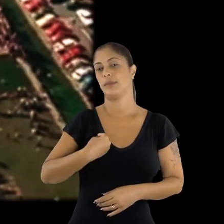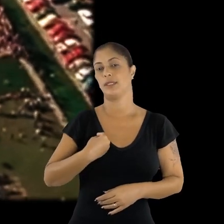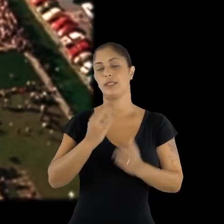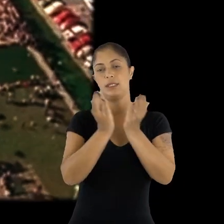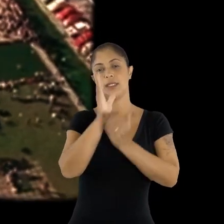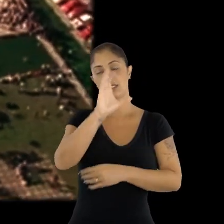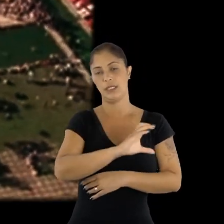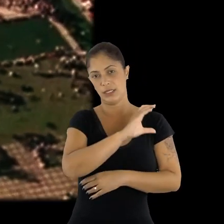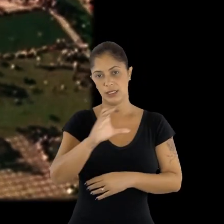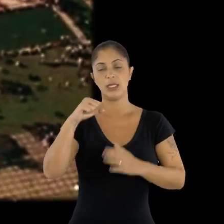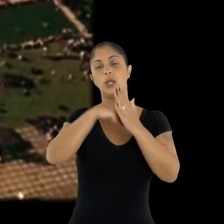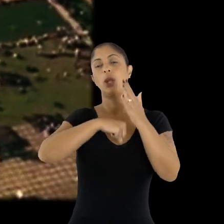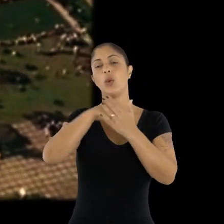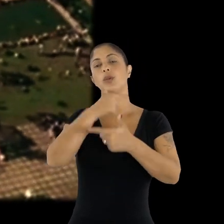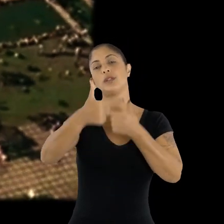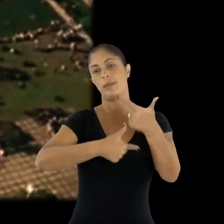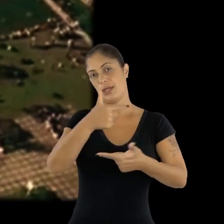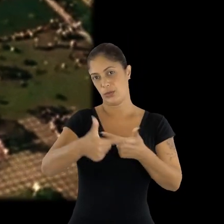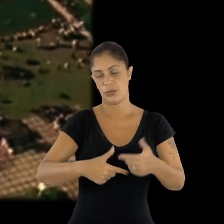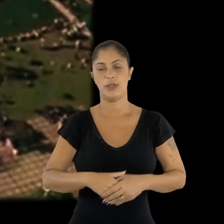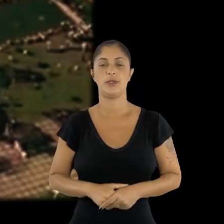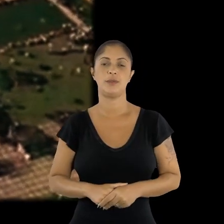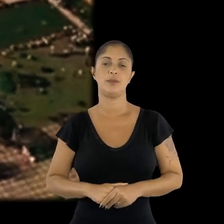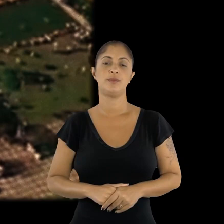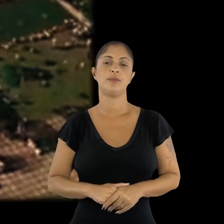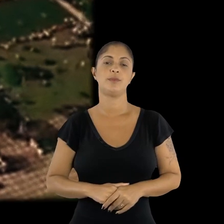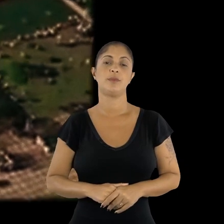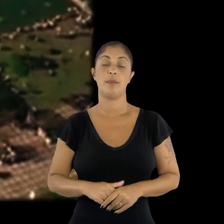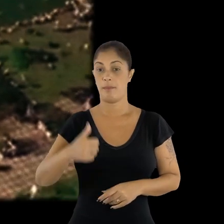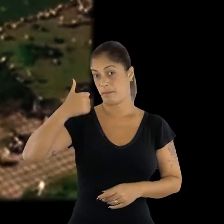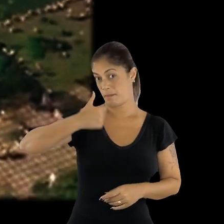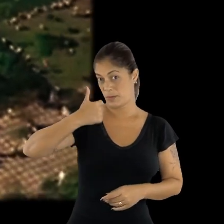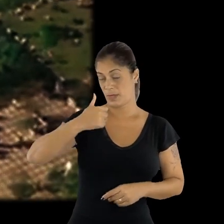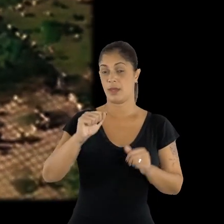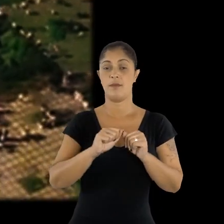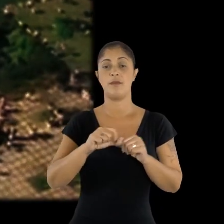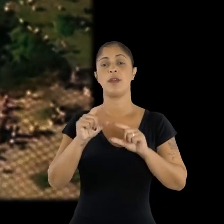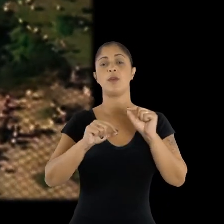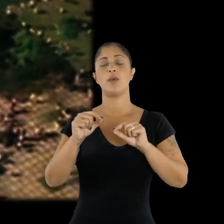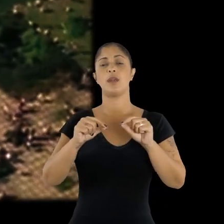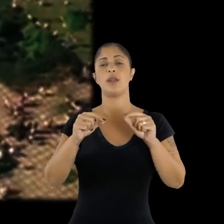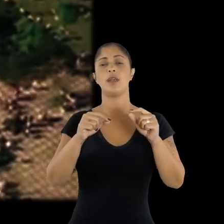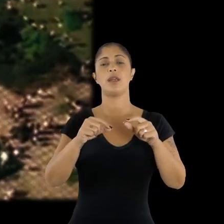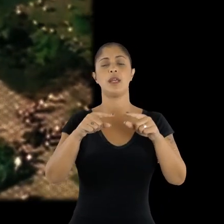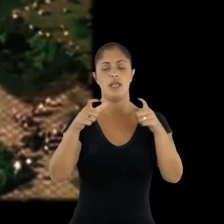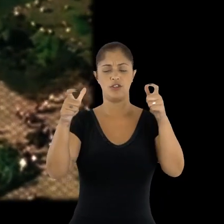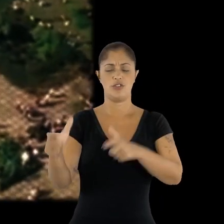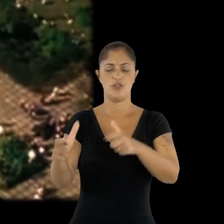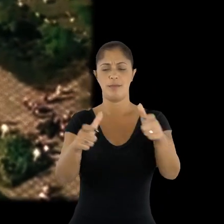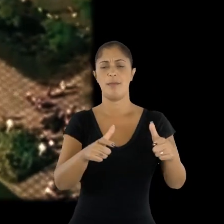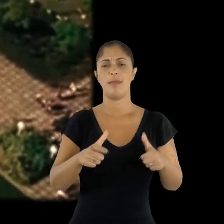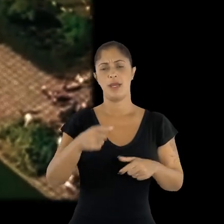da participação dos cristãos na luta dos trabalhadores. A primeira nós fizemos no Paço Municipal